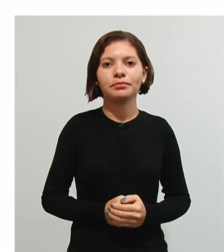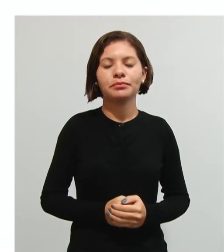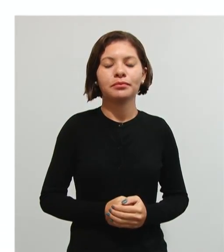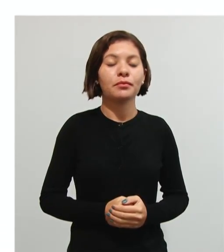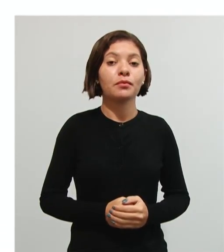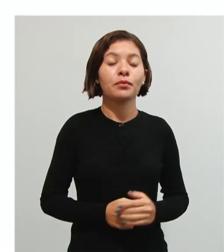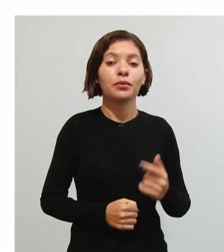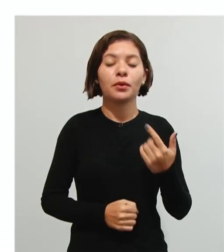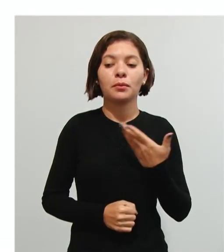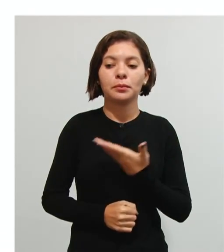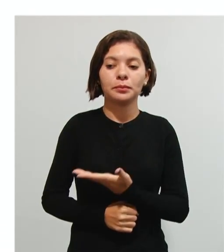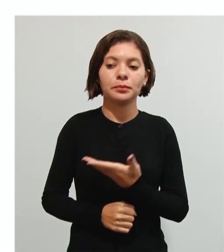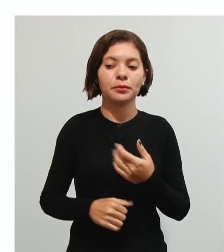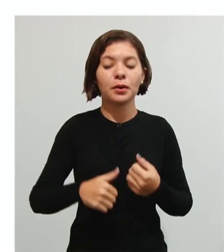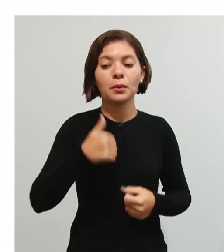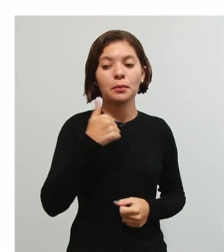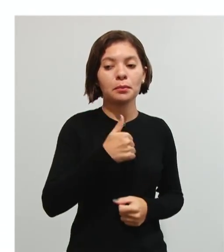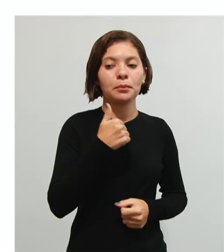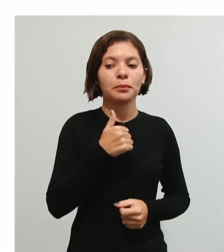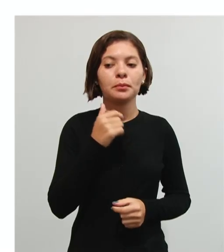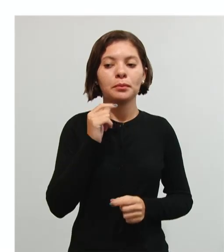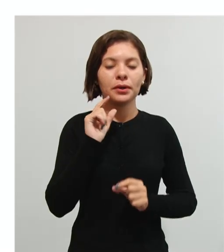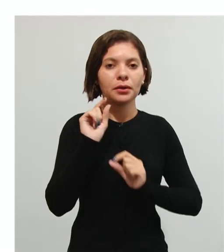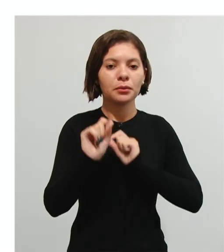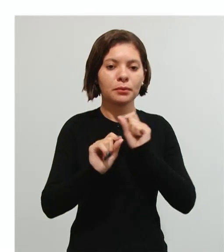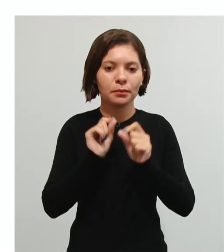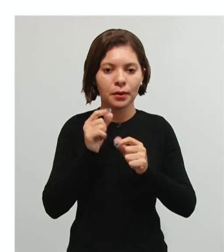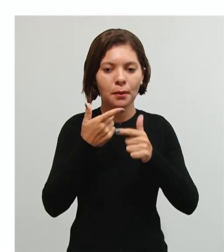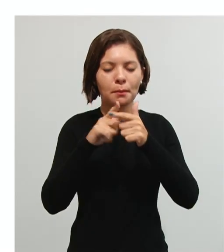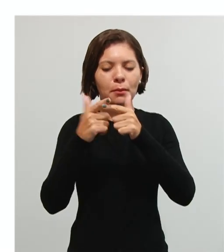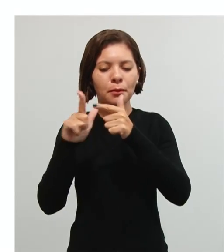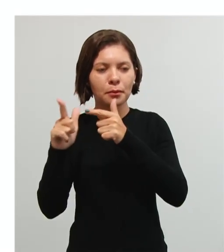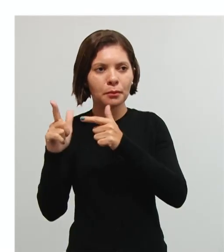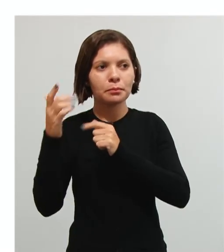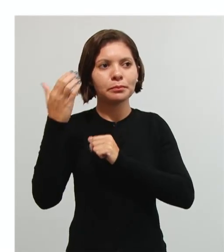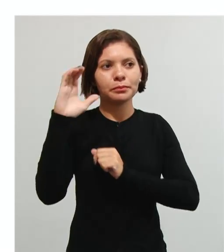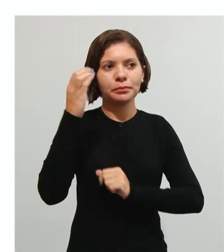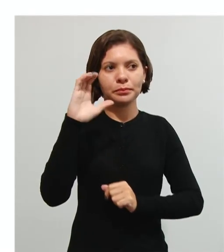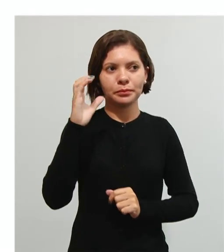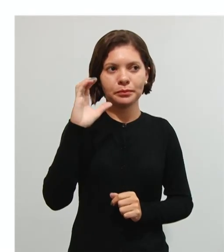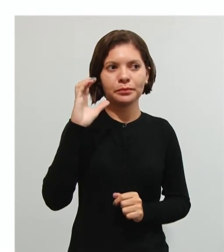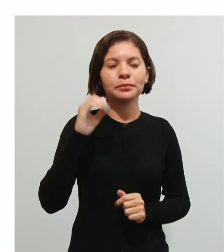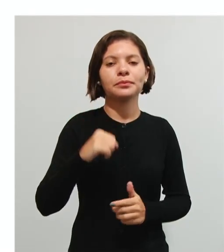Bom, o primeiro passo, como a gente viu, né, é o problema científico.